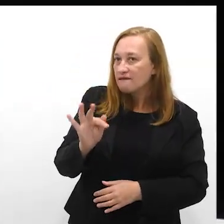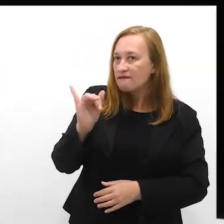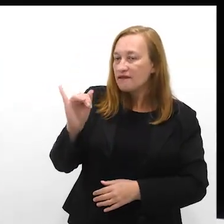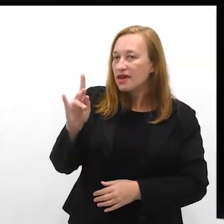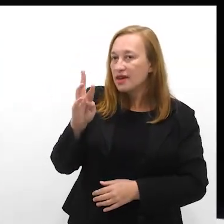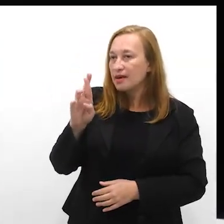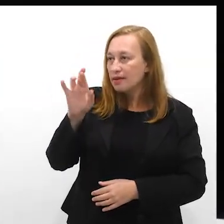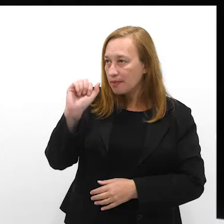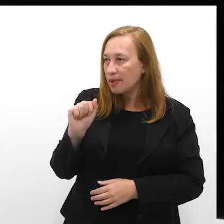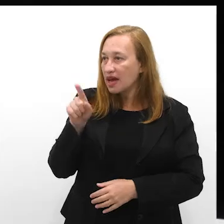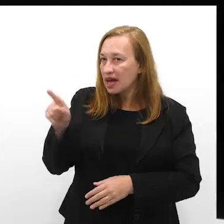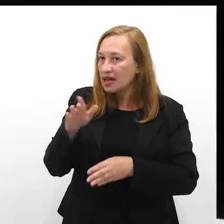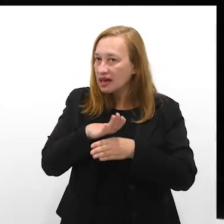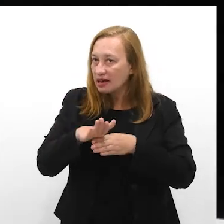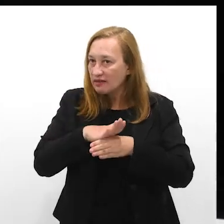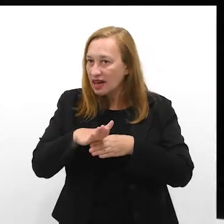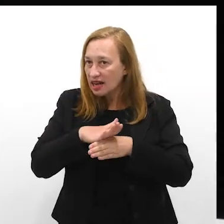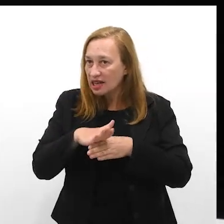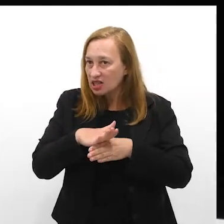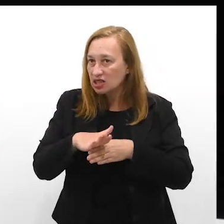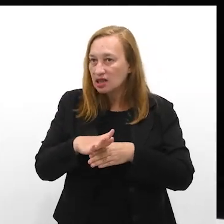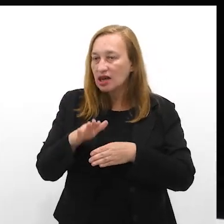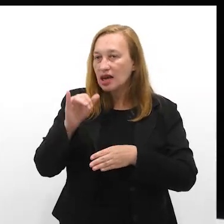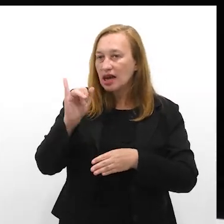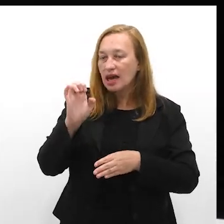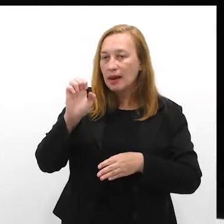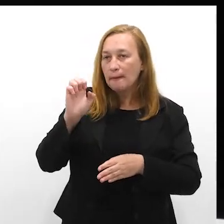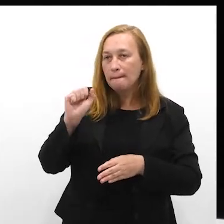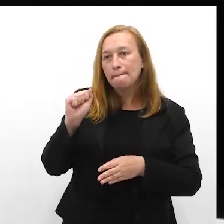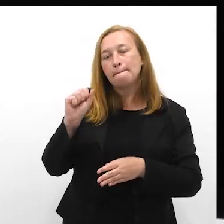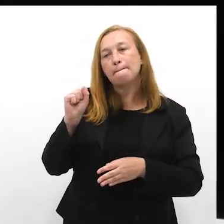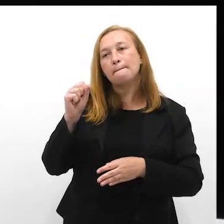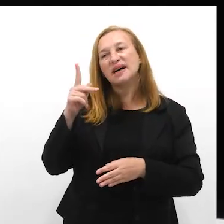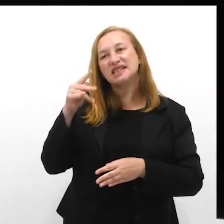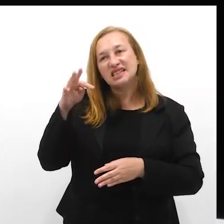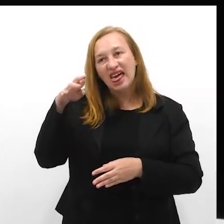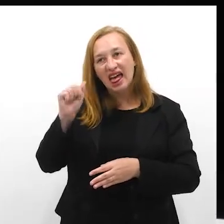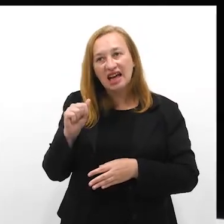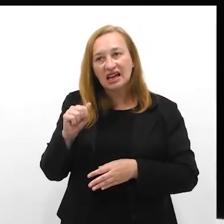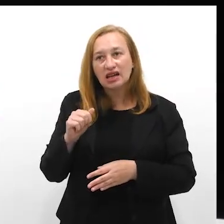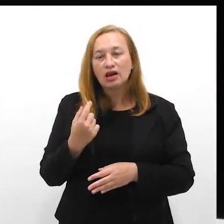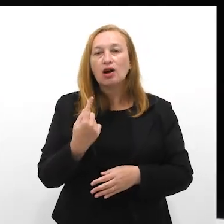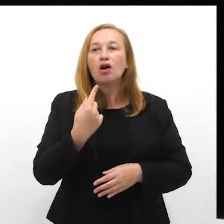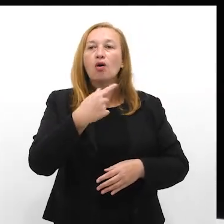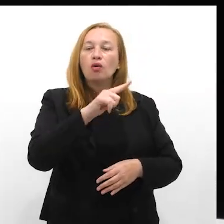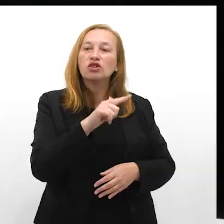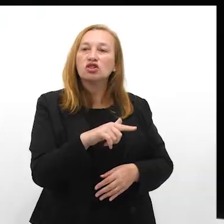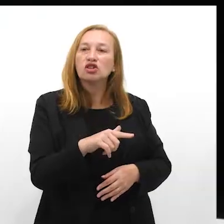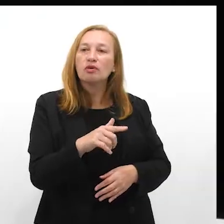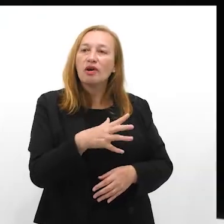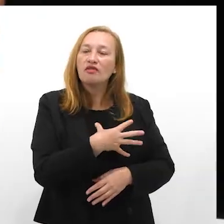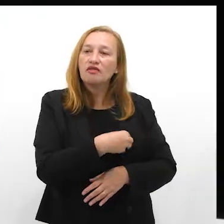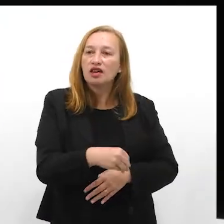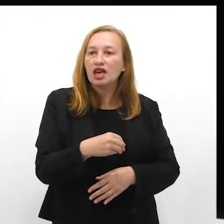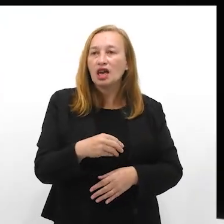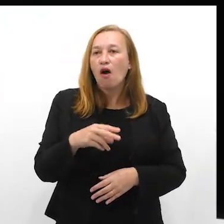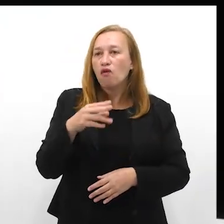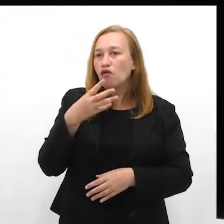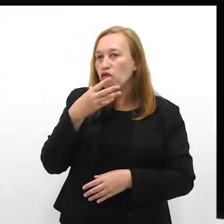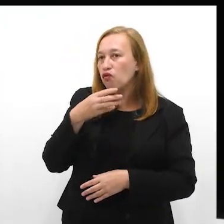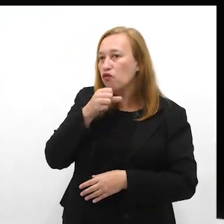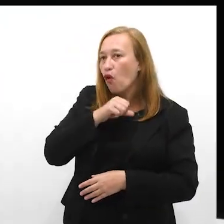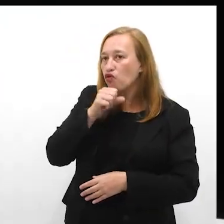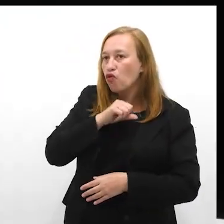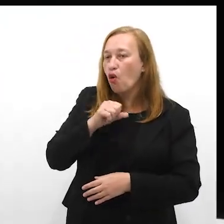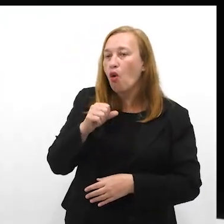agora, ele é o cara que faz a lixa, que empastela, chama quem ele acha que dá, aí a outra chama a filha, chama a avó. Não